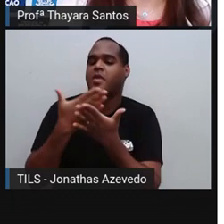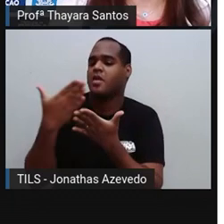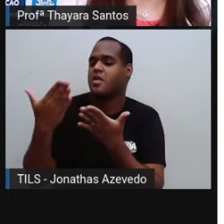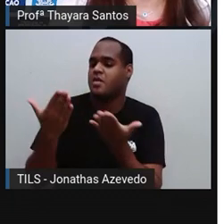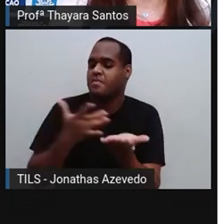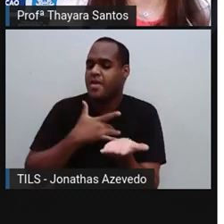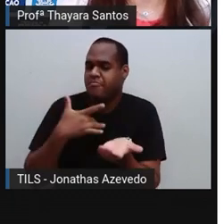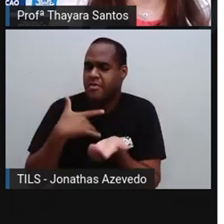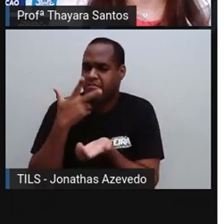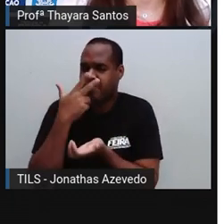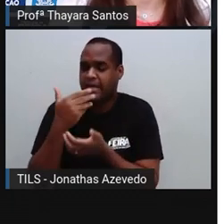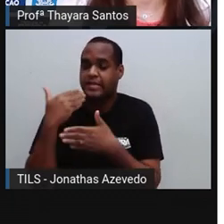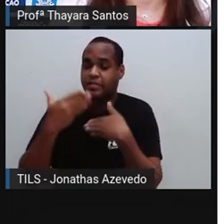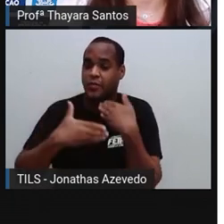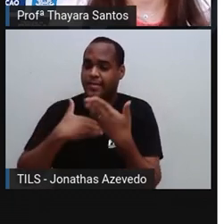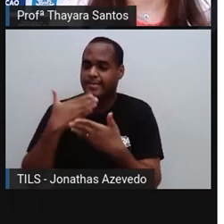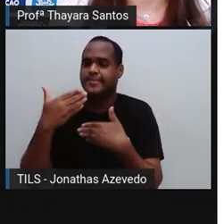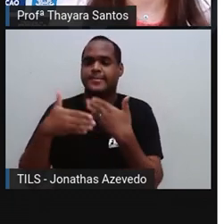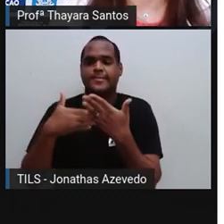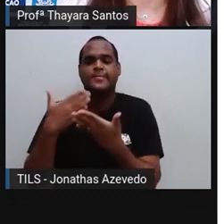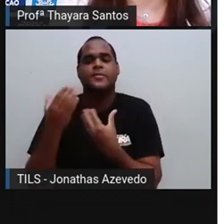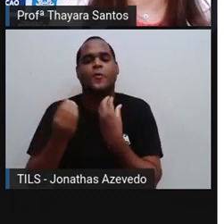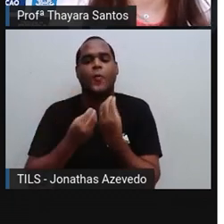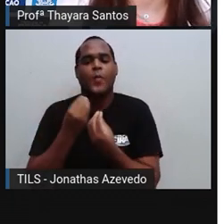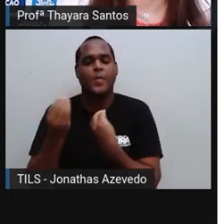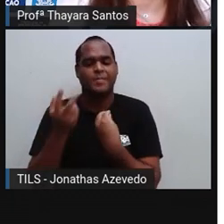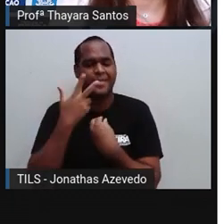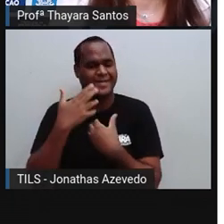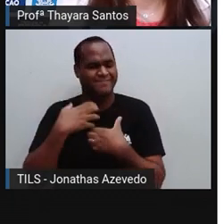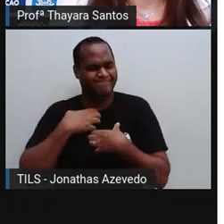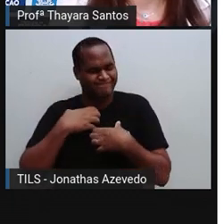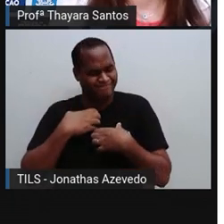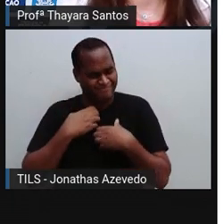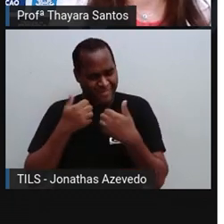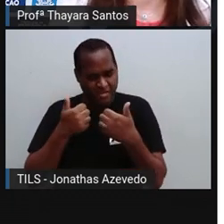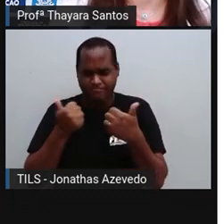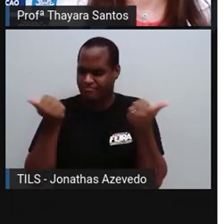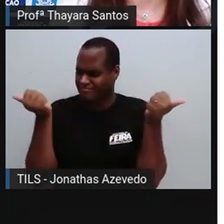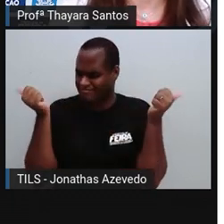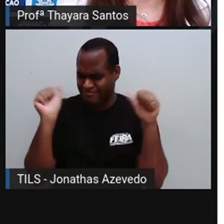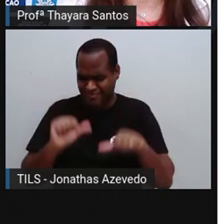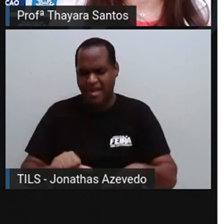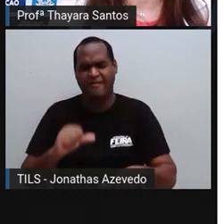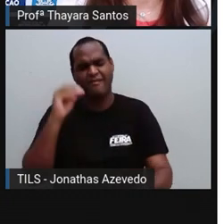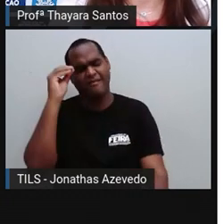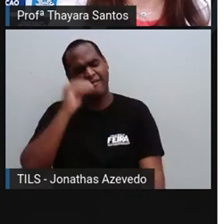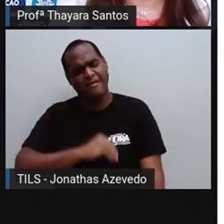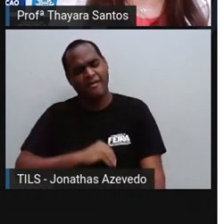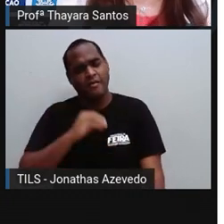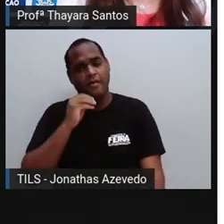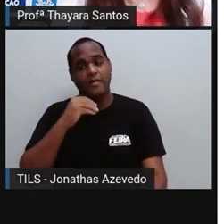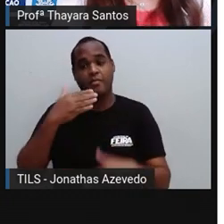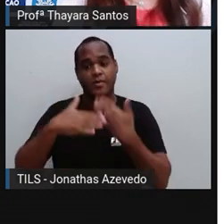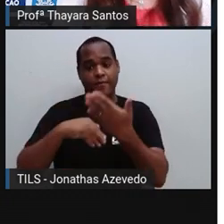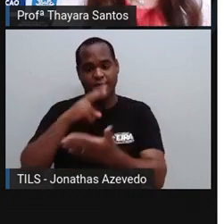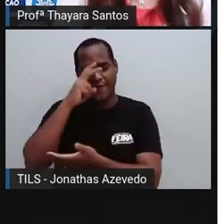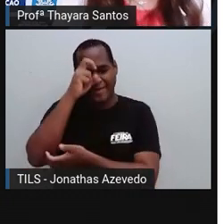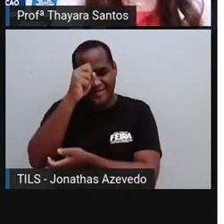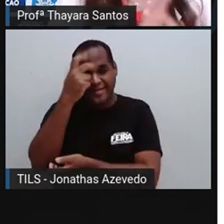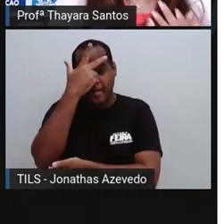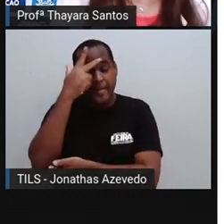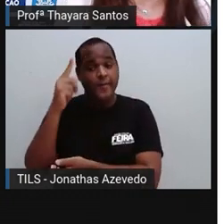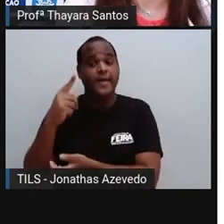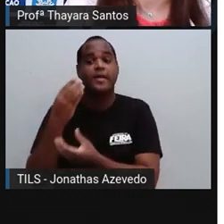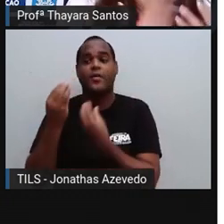E quando essa droga termina, o efeito acaba sendo muito desagradável e ele é muito mais forte. Isso é o que faz com que a